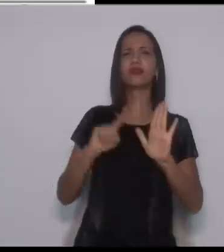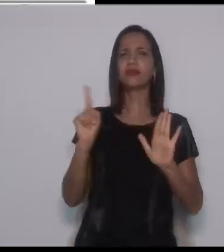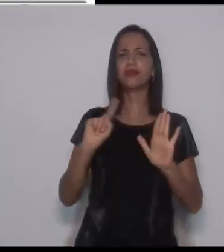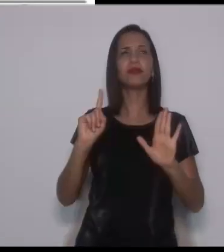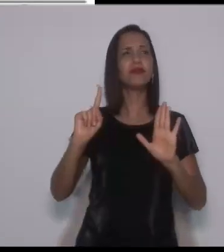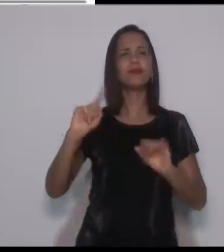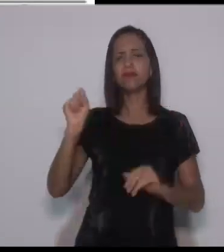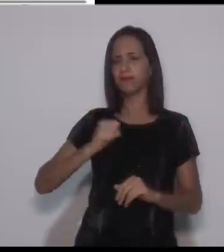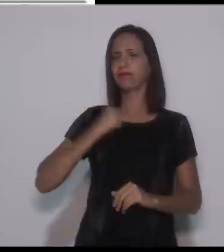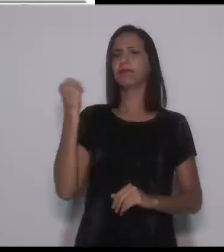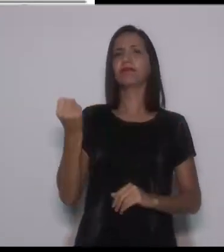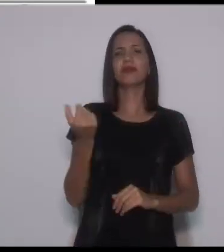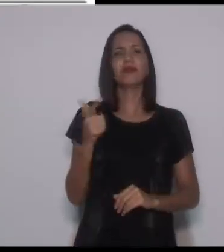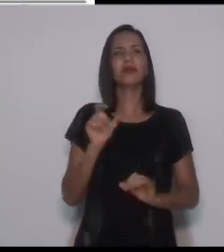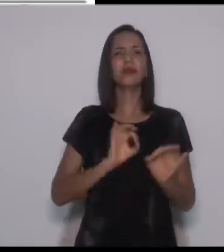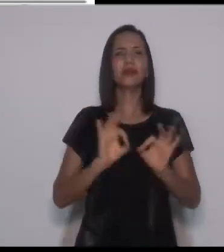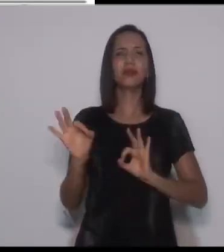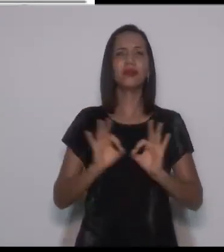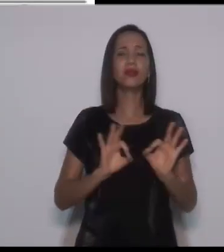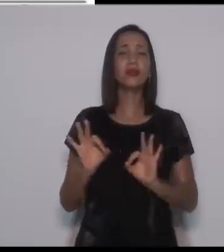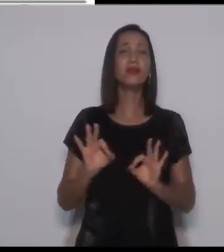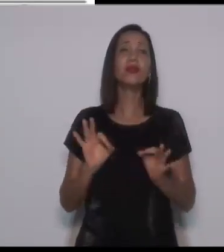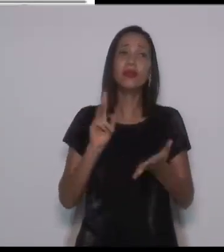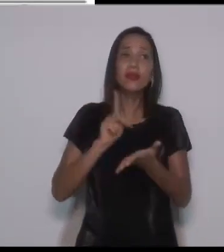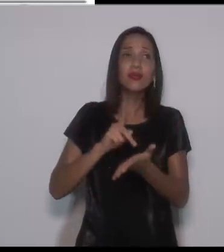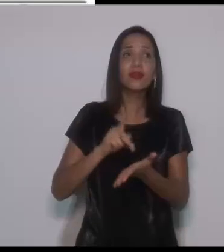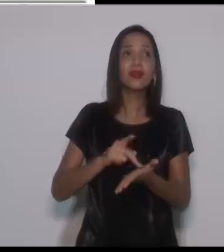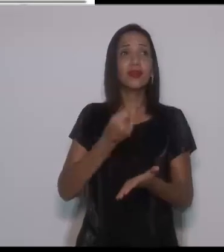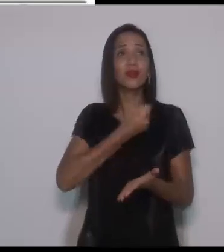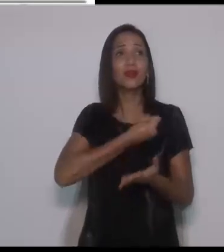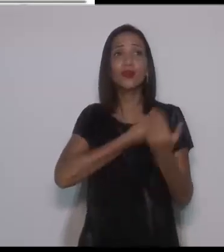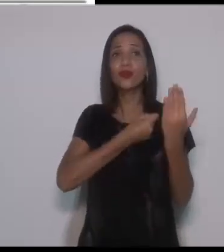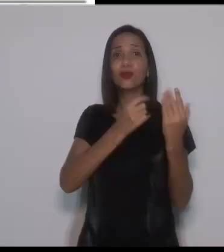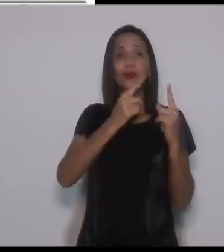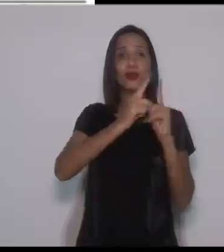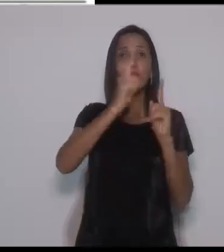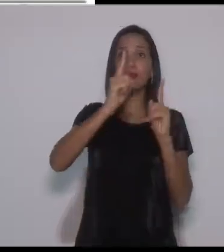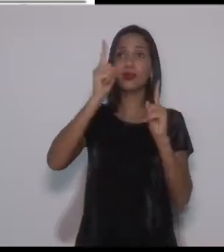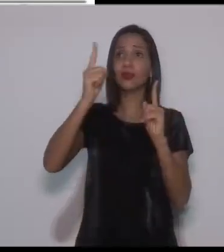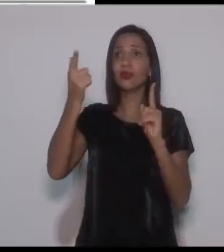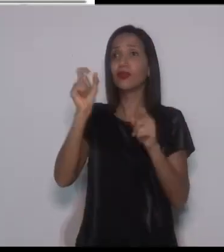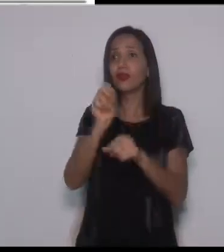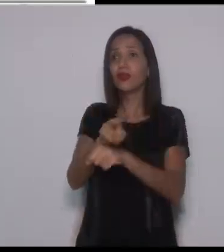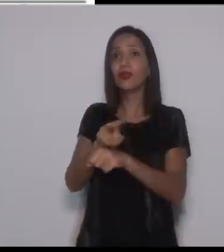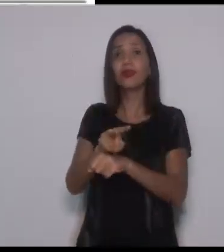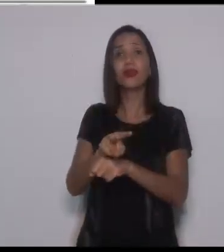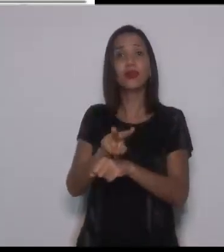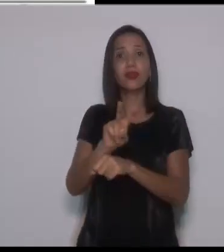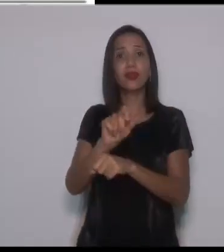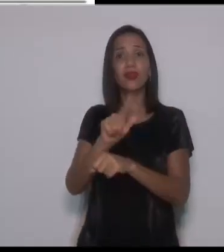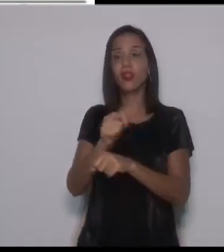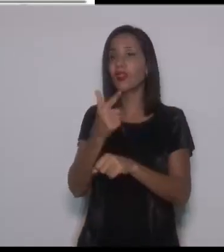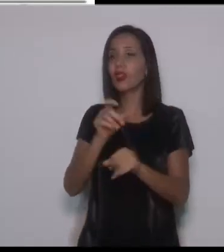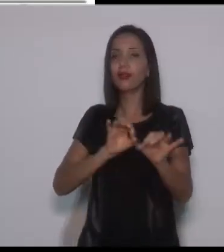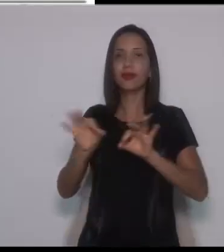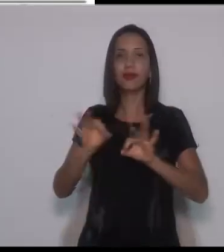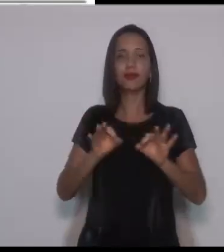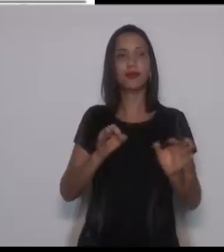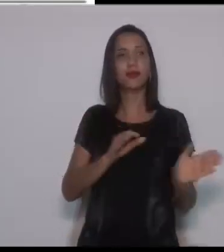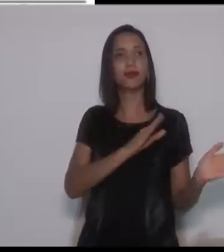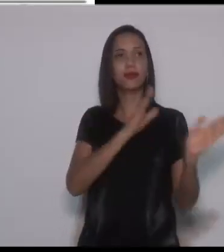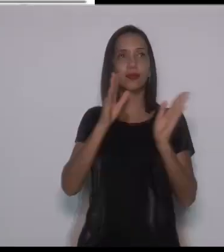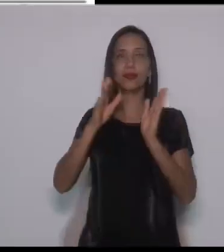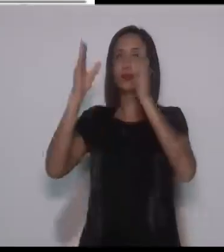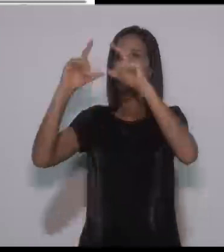fique bravo quando eu falo que não tem planejamento. É porque o número ele é muito frio. Se não tem vaga, é porque não teve planejamento. Do lado direito ali,